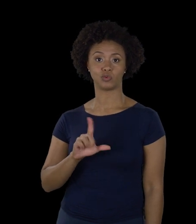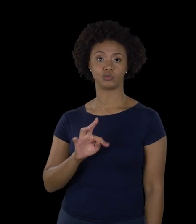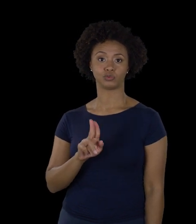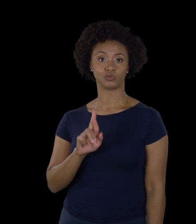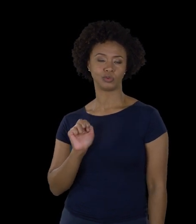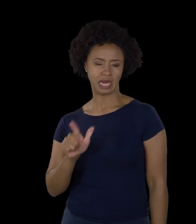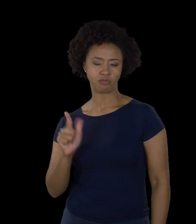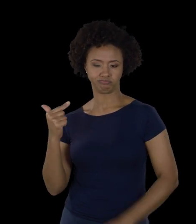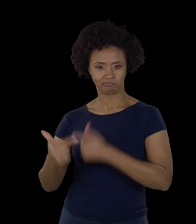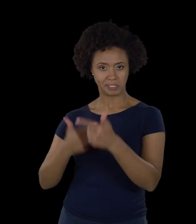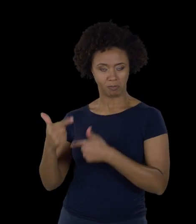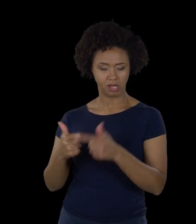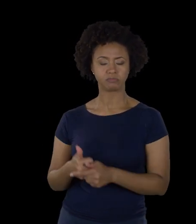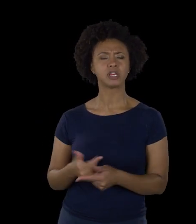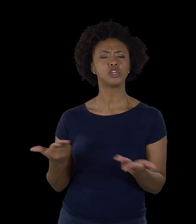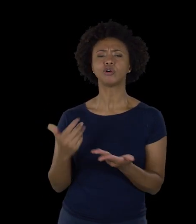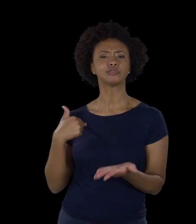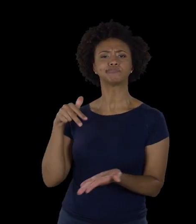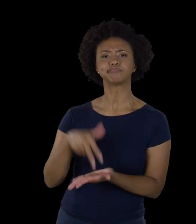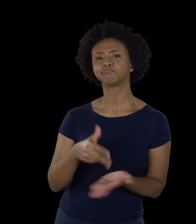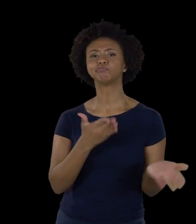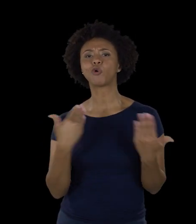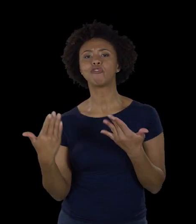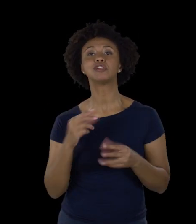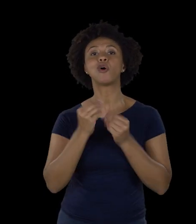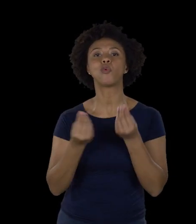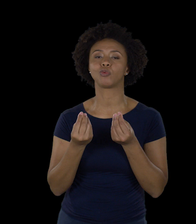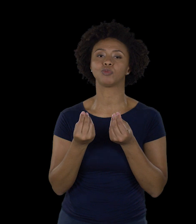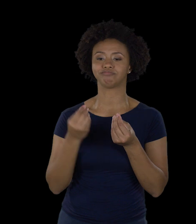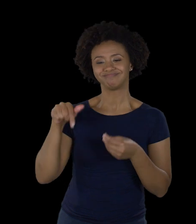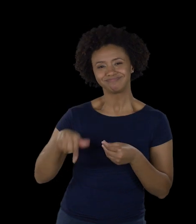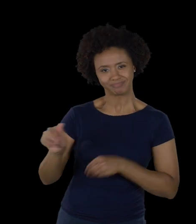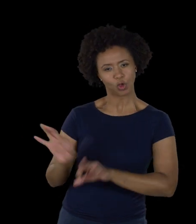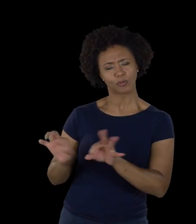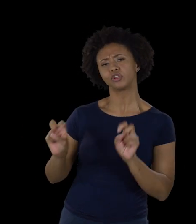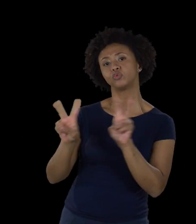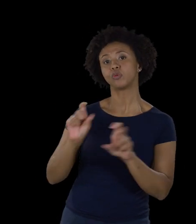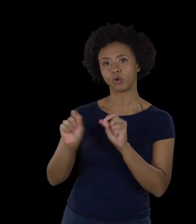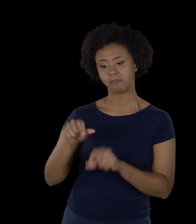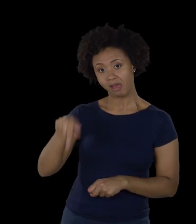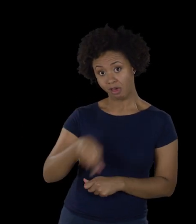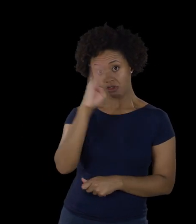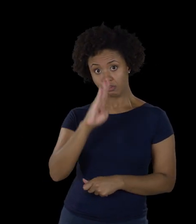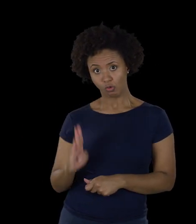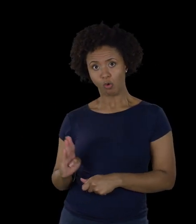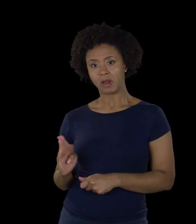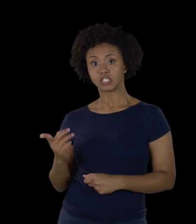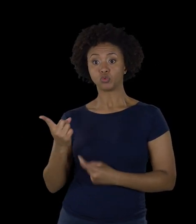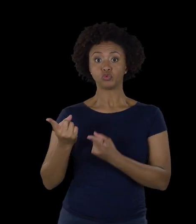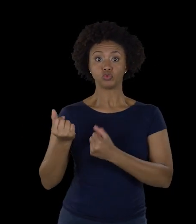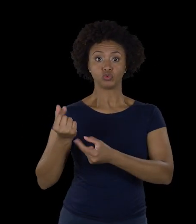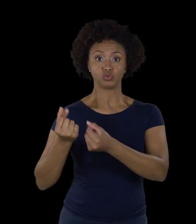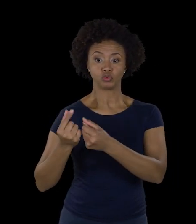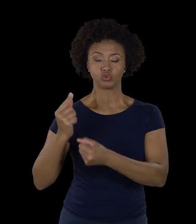aqui para conversar com vocês a respeito do nosso projeto, que é o Caminhos da Riqueza no Brasil, o